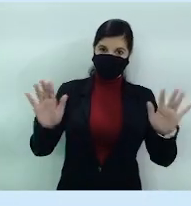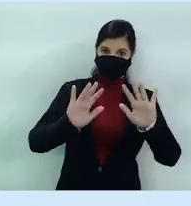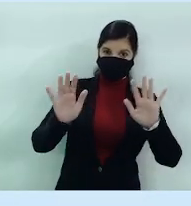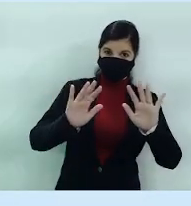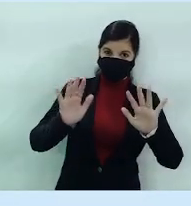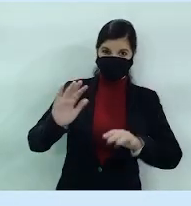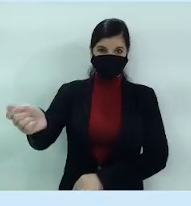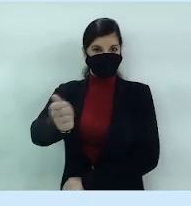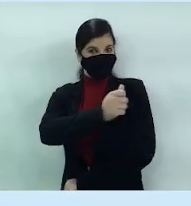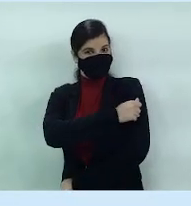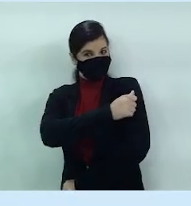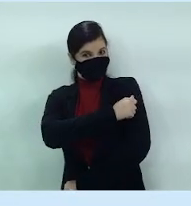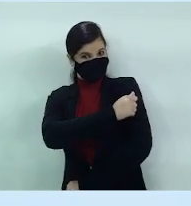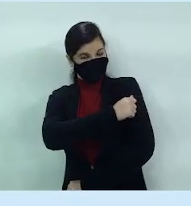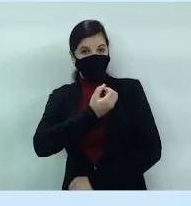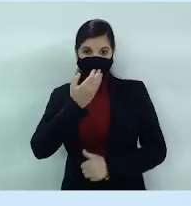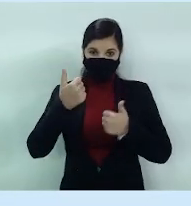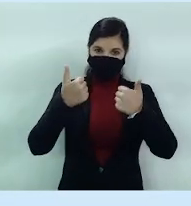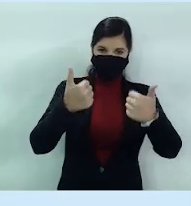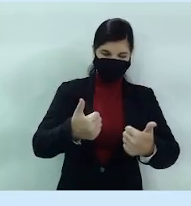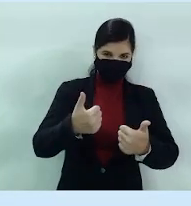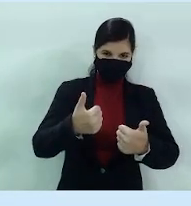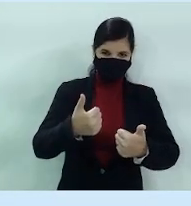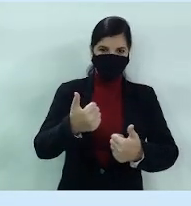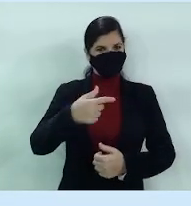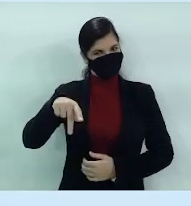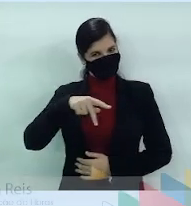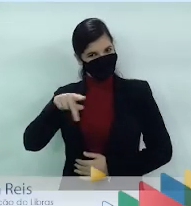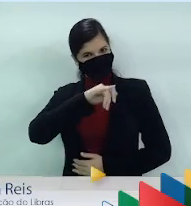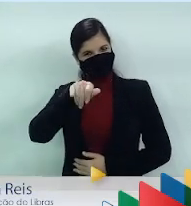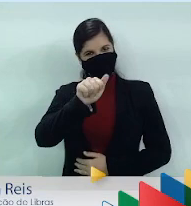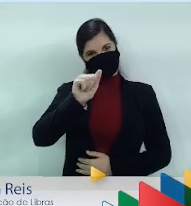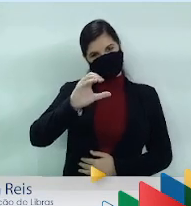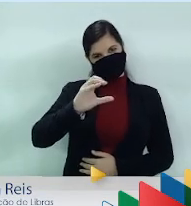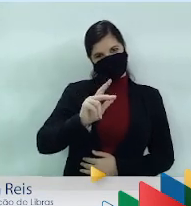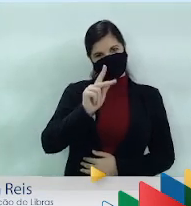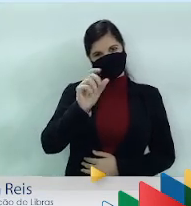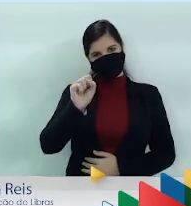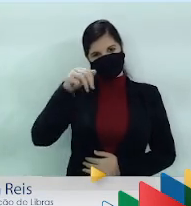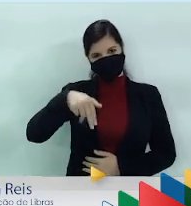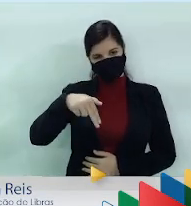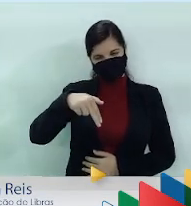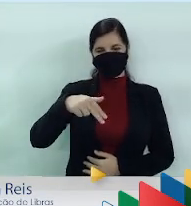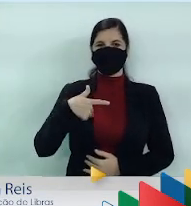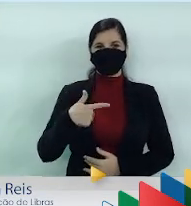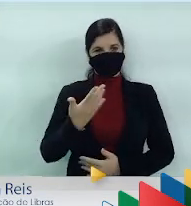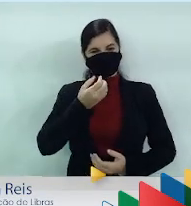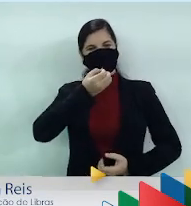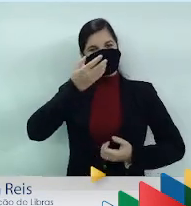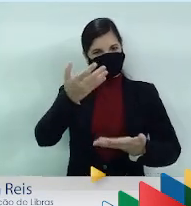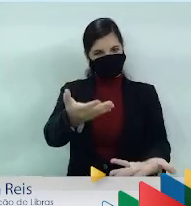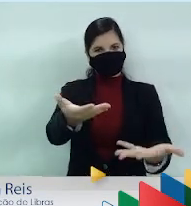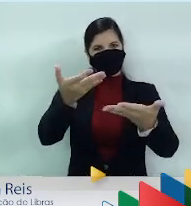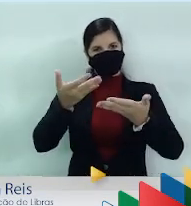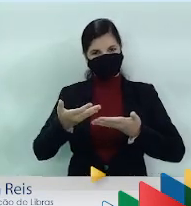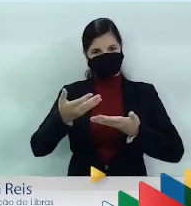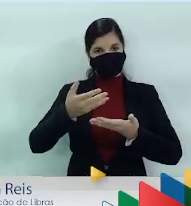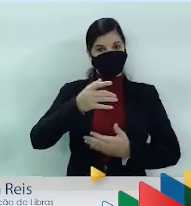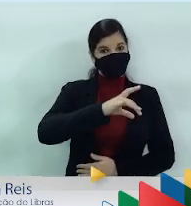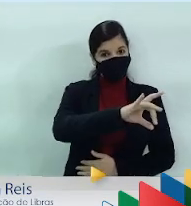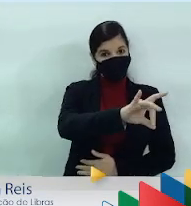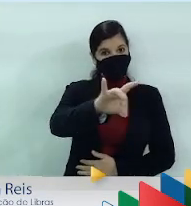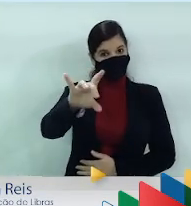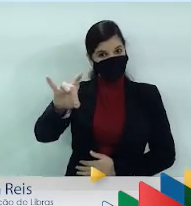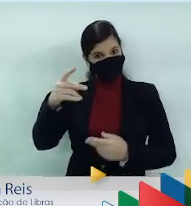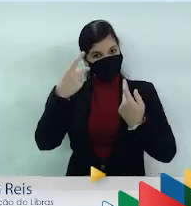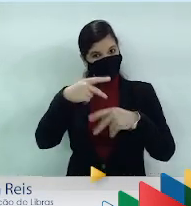Olá, estudantes! Tudo bem com vocês? Eu sou o professor Jackson Carvalho. Gostaria de dar as boas-vindas a cada um que está assistindo